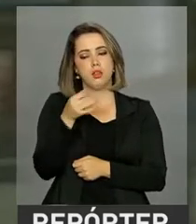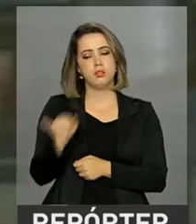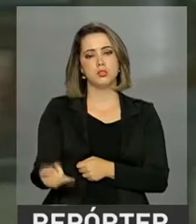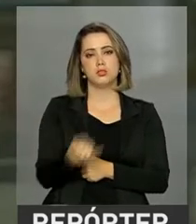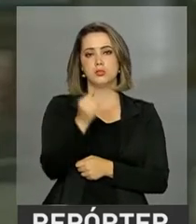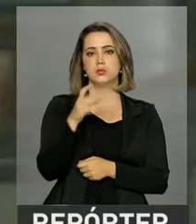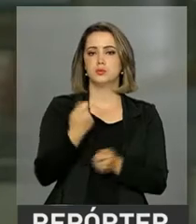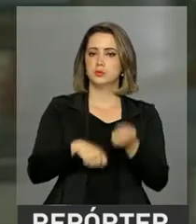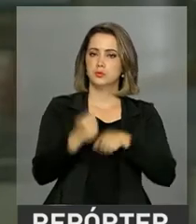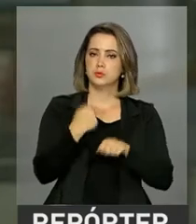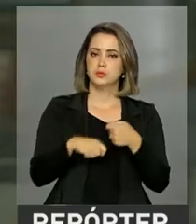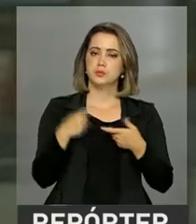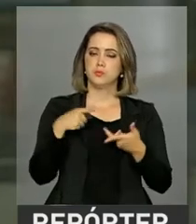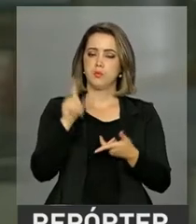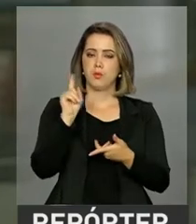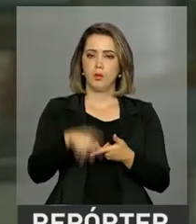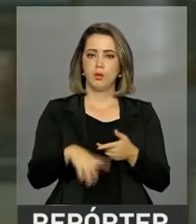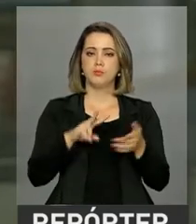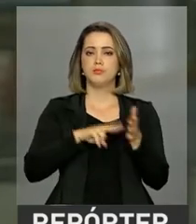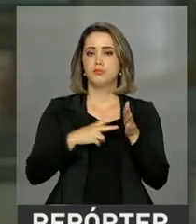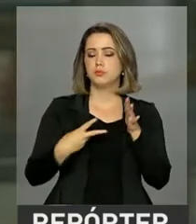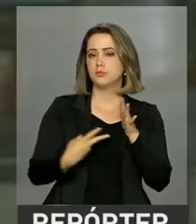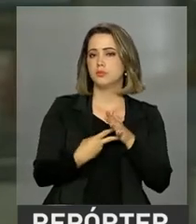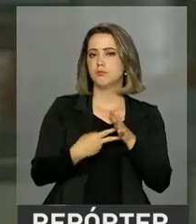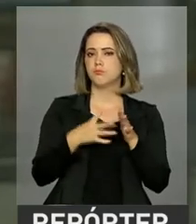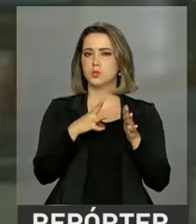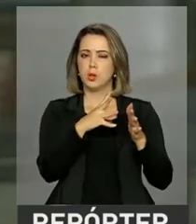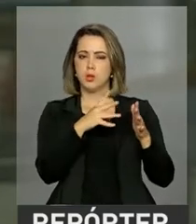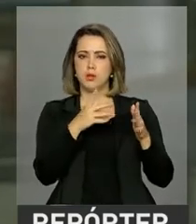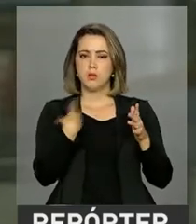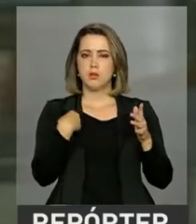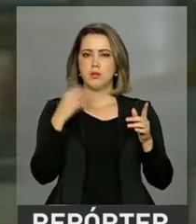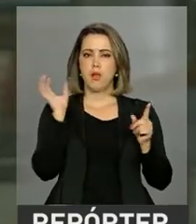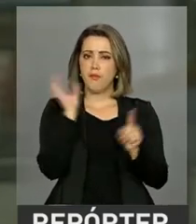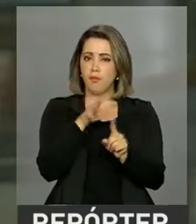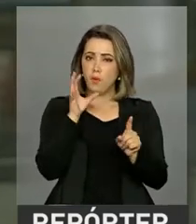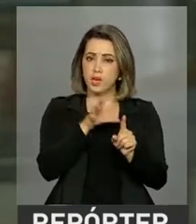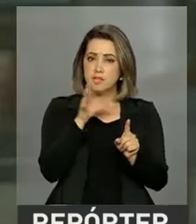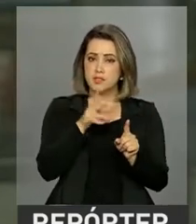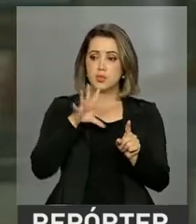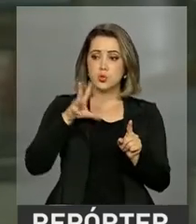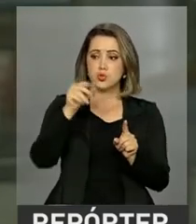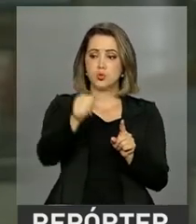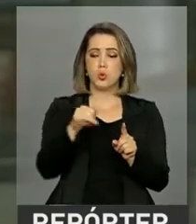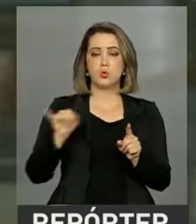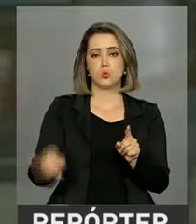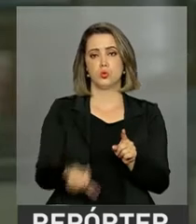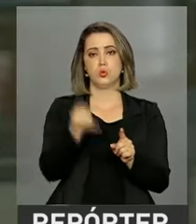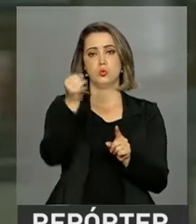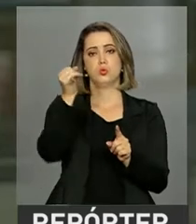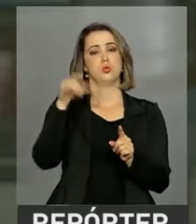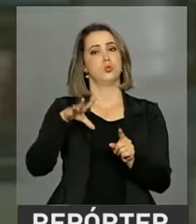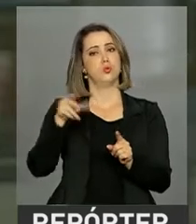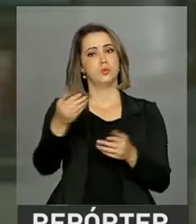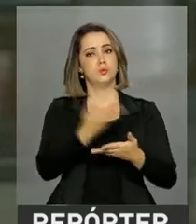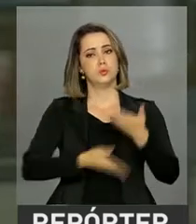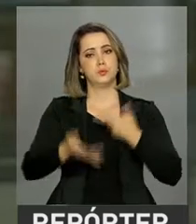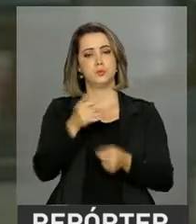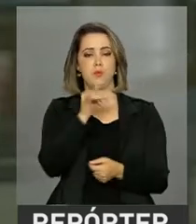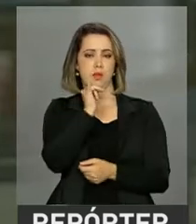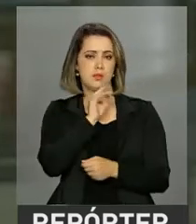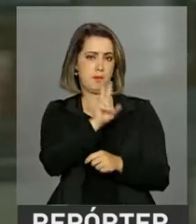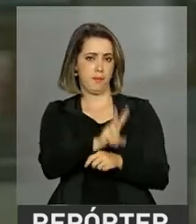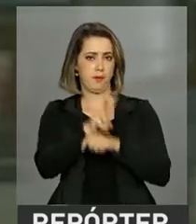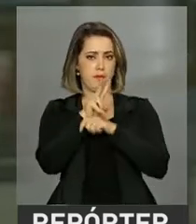juros da economia serve como referência para todos os juros cobrados pelo mercado isso tanto para financiamentos e empréstimos